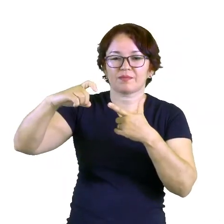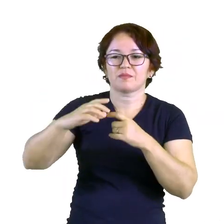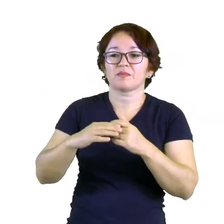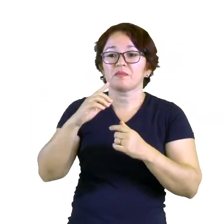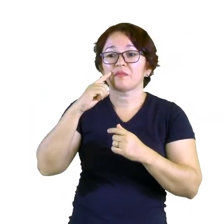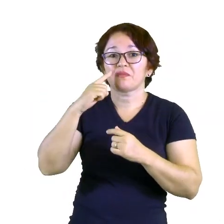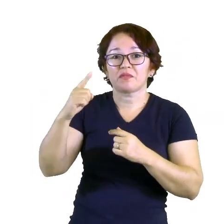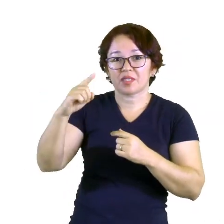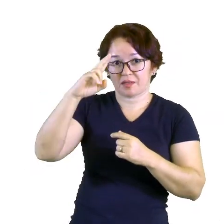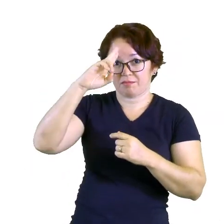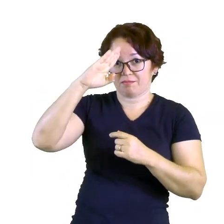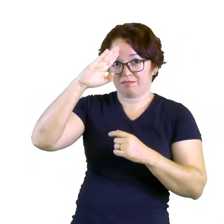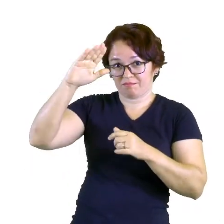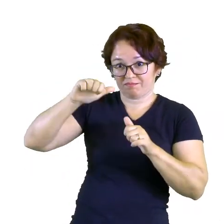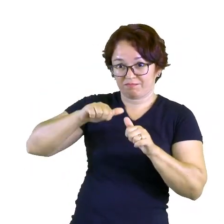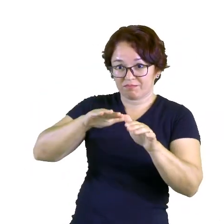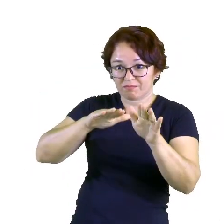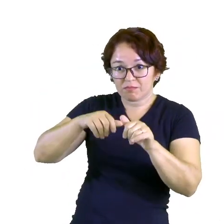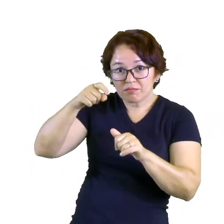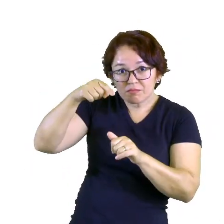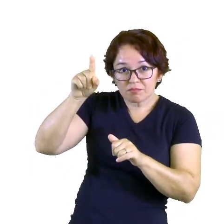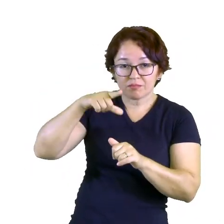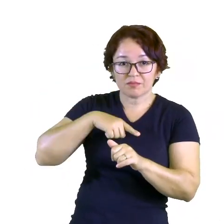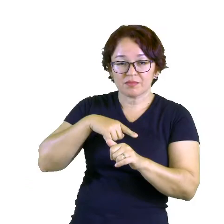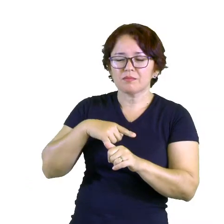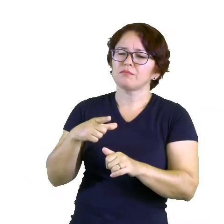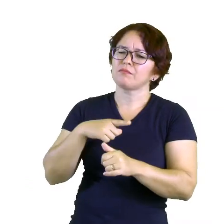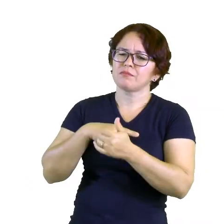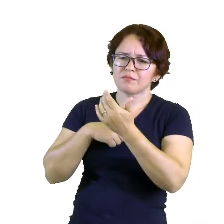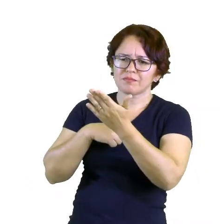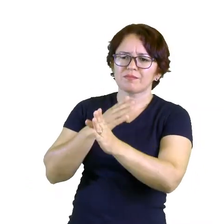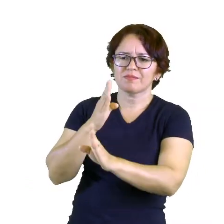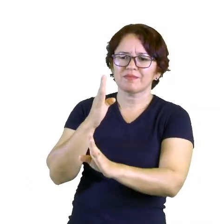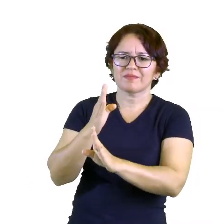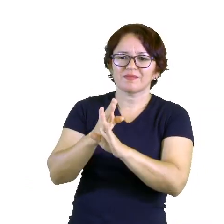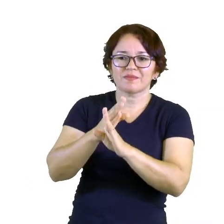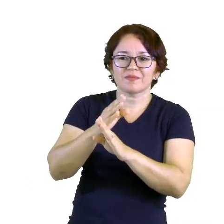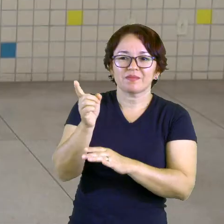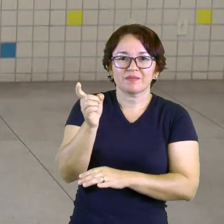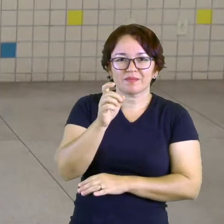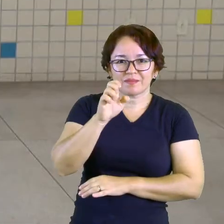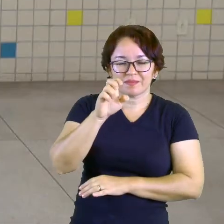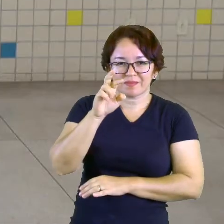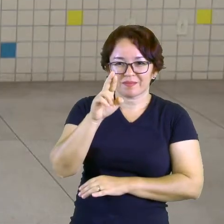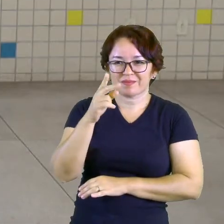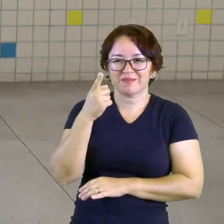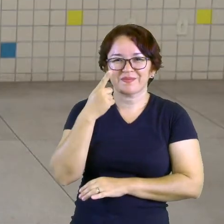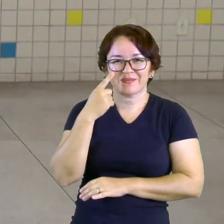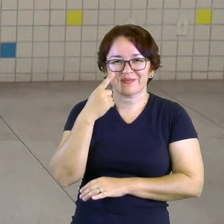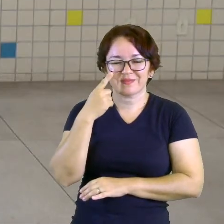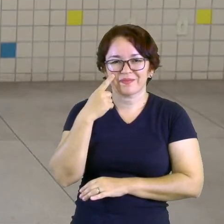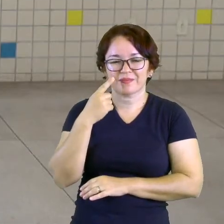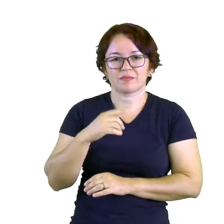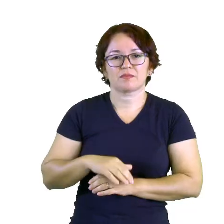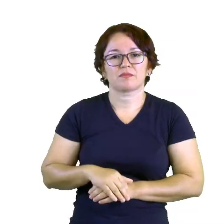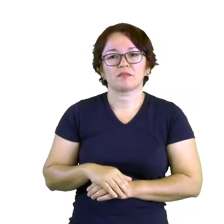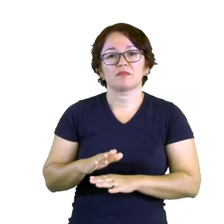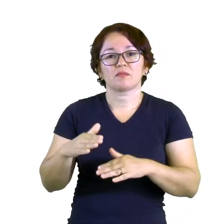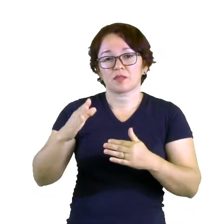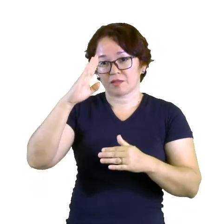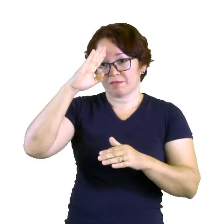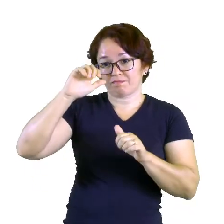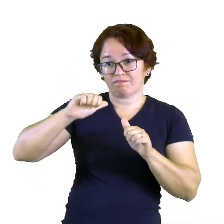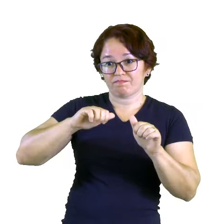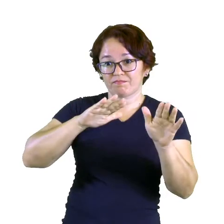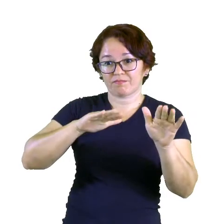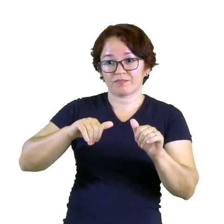Exército. Tem acentuação? Sim, no zer. Olha o X, som de Z.